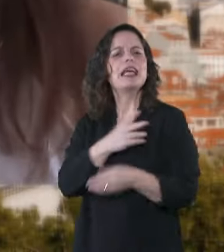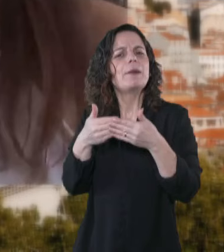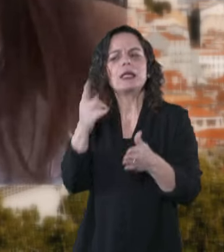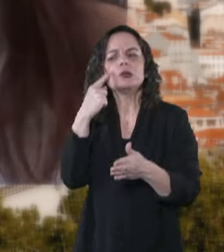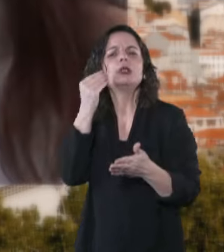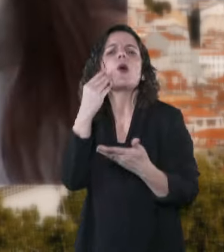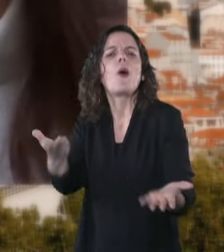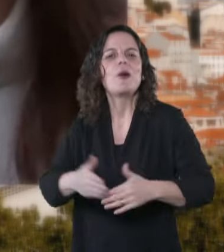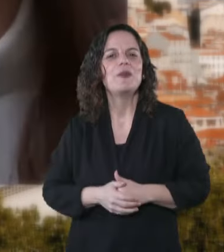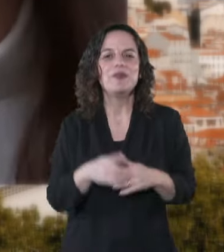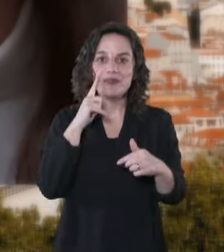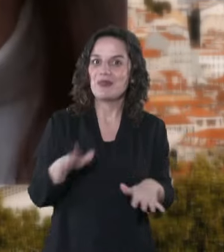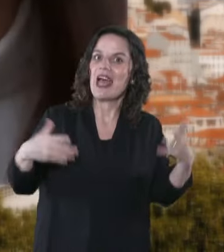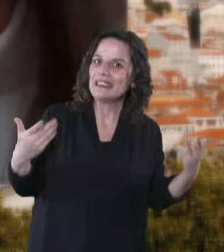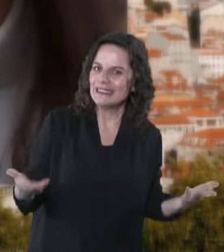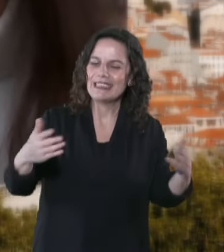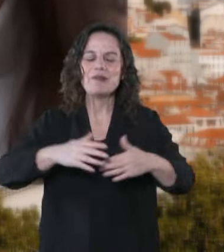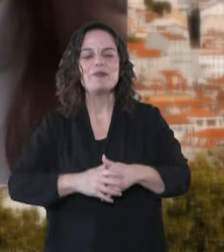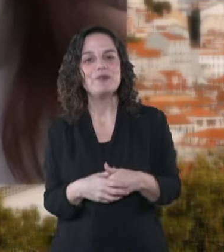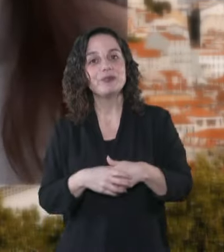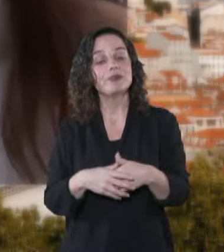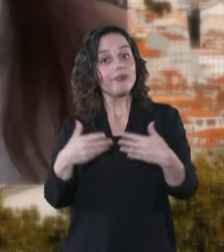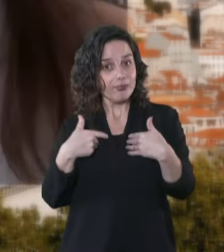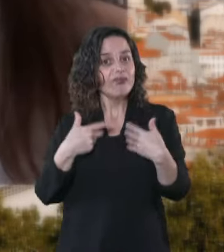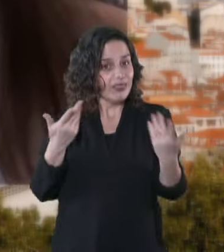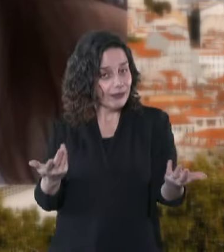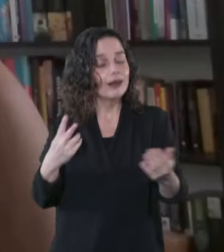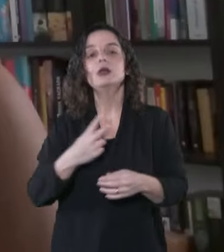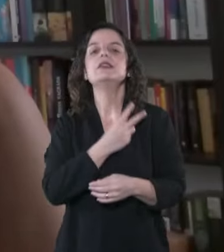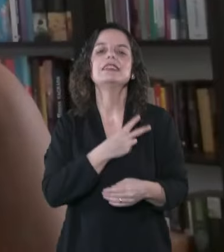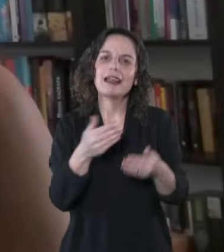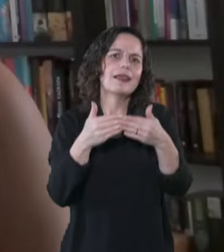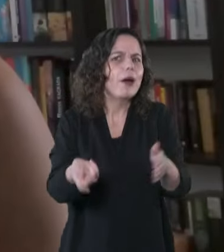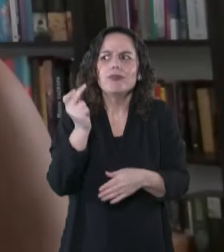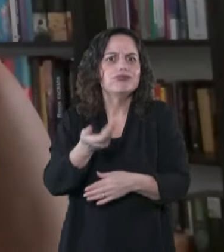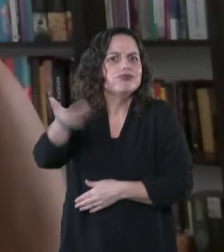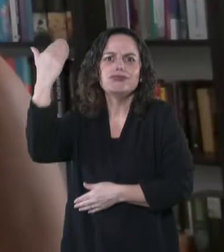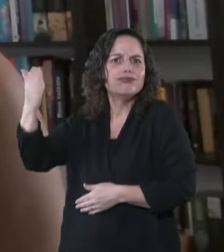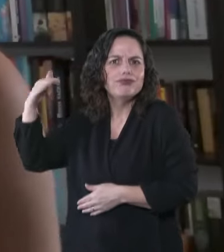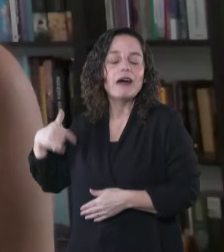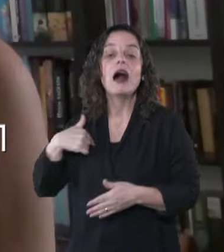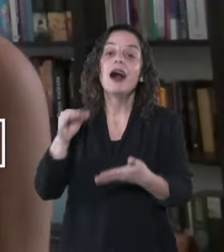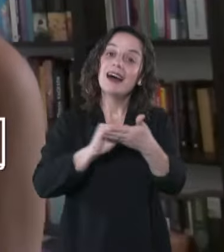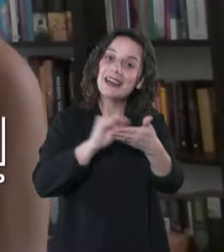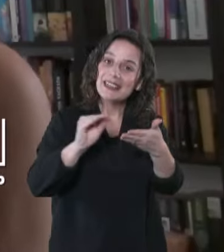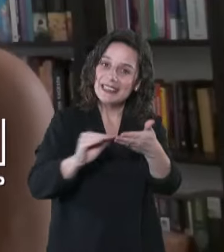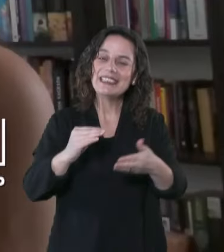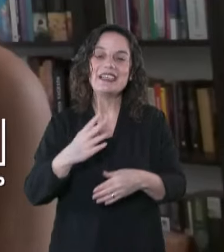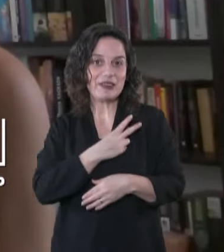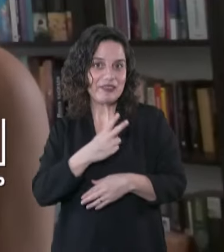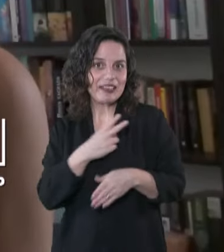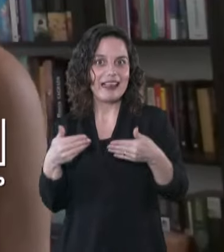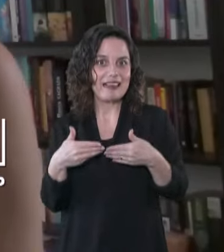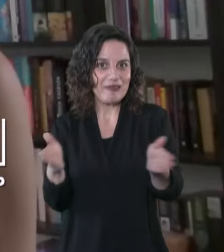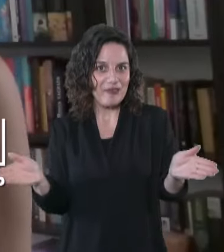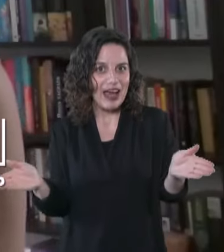Aberta? É sim, eu sou acerca da Universidade Aberta há muitos anos atrás. Eu inscrevi-me na Universidade